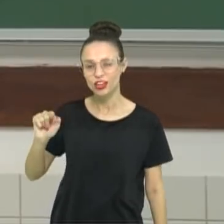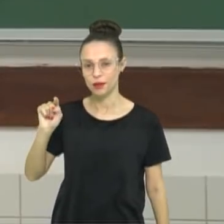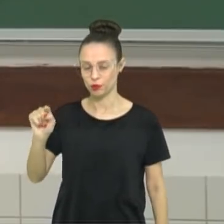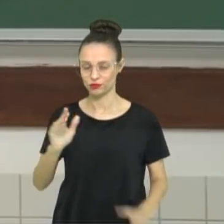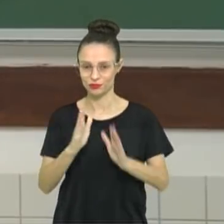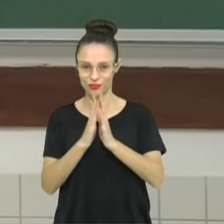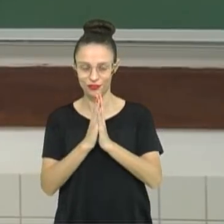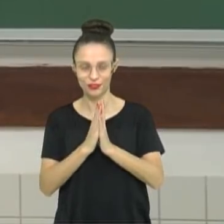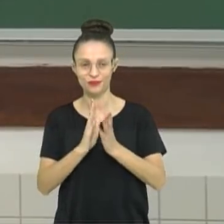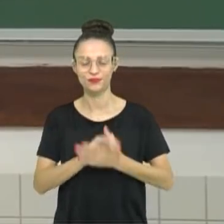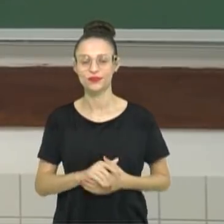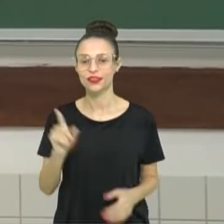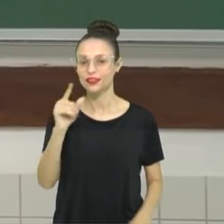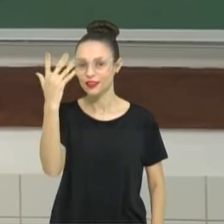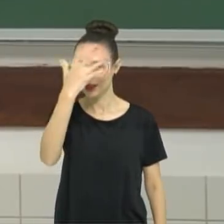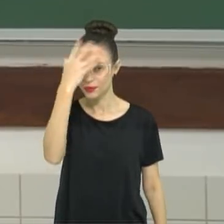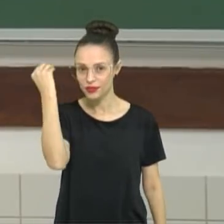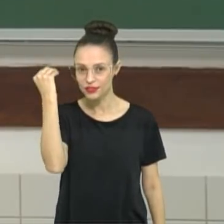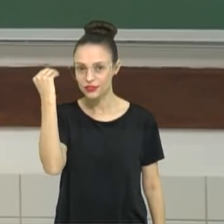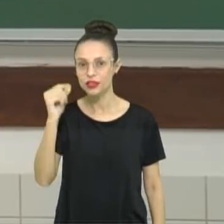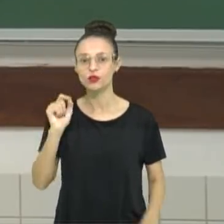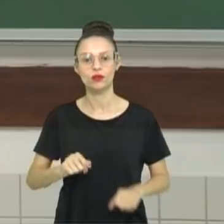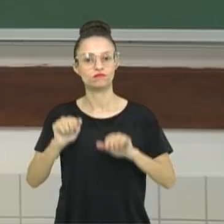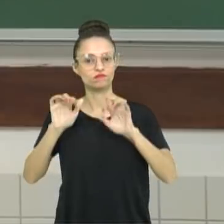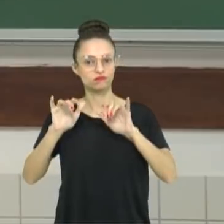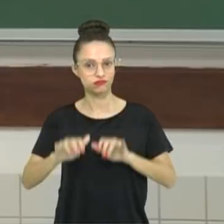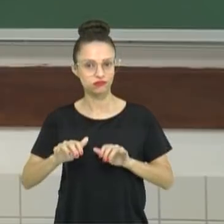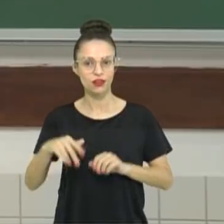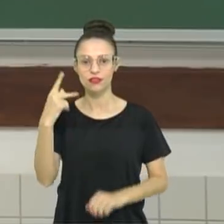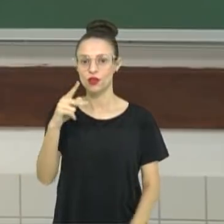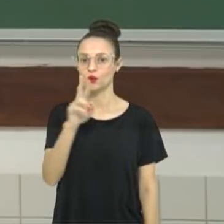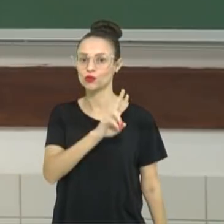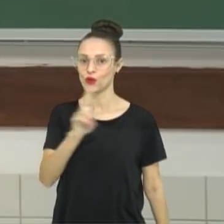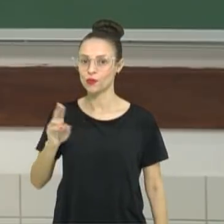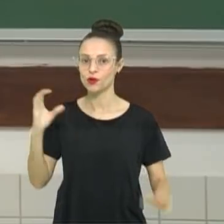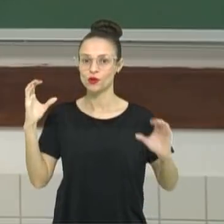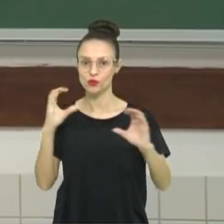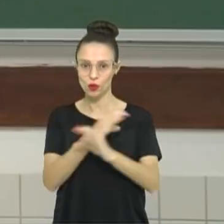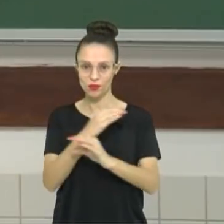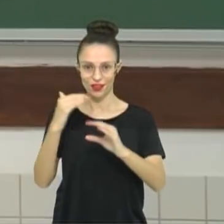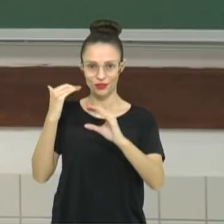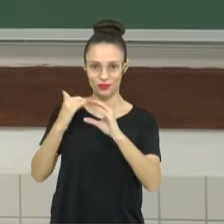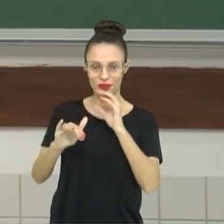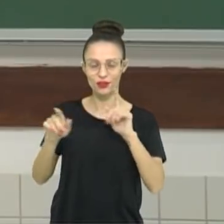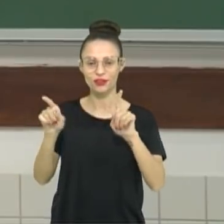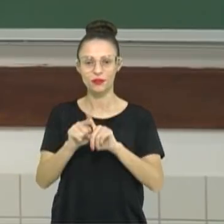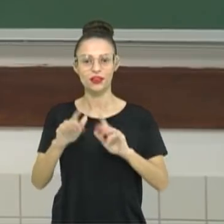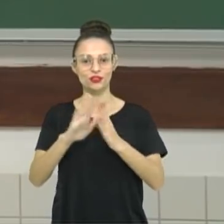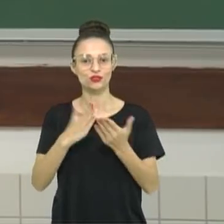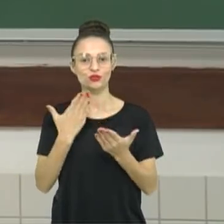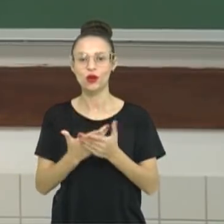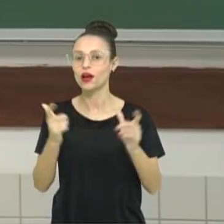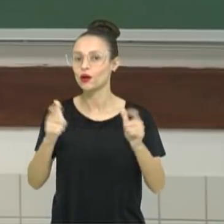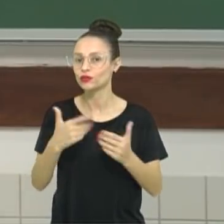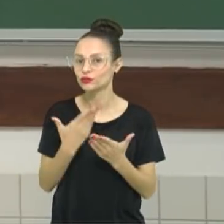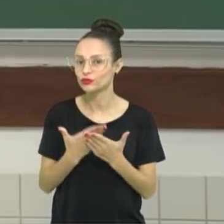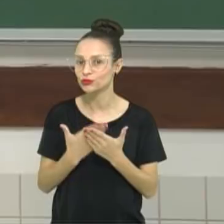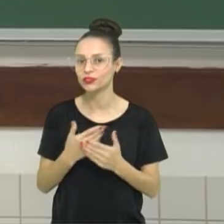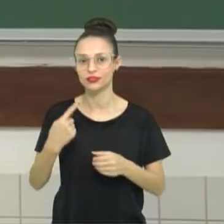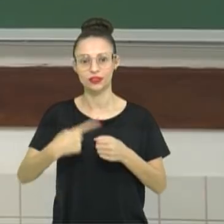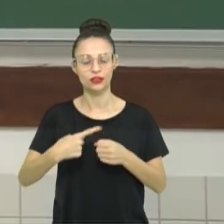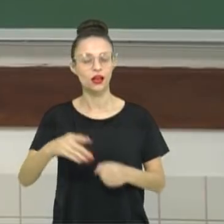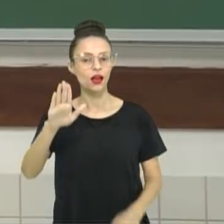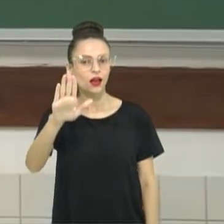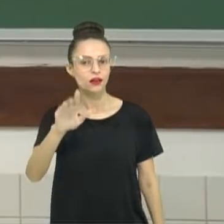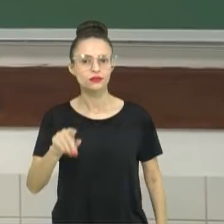por favor. Não esqueça, no corpo do e-mail, colocar o seu nome completo, colégio em que estuda e a cidade. Outra